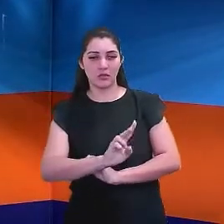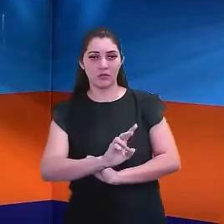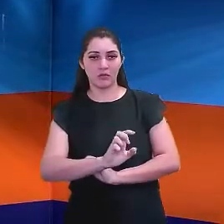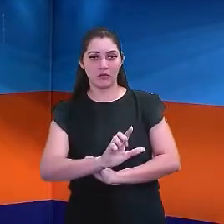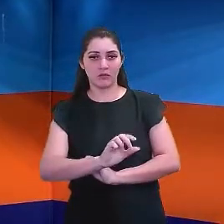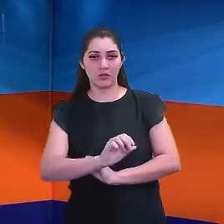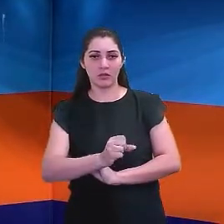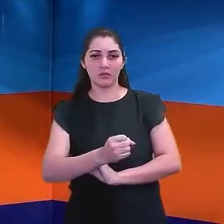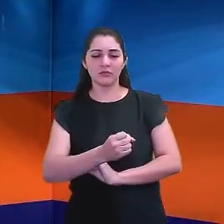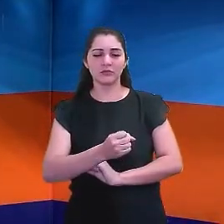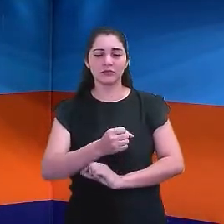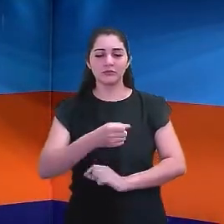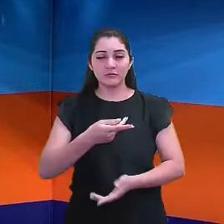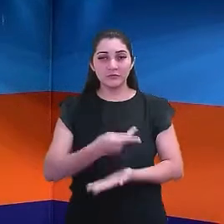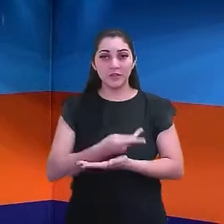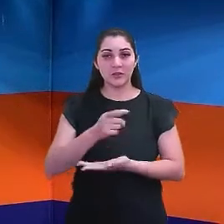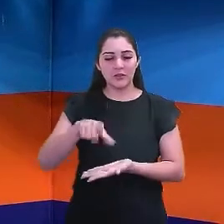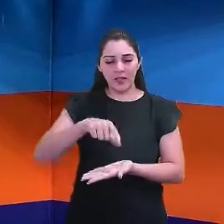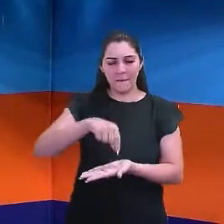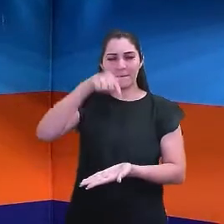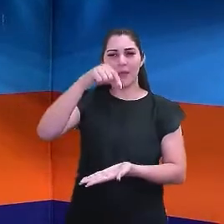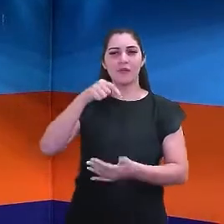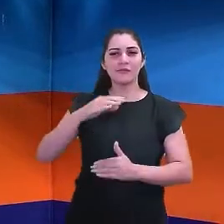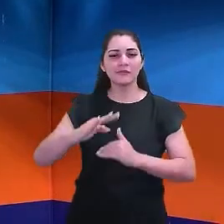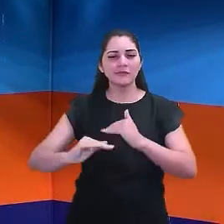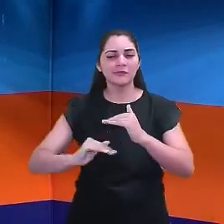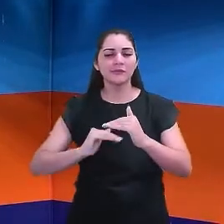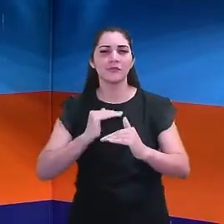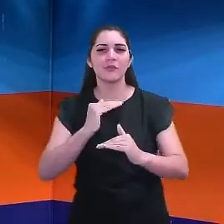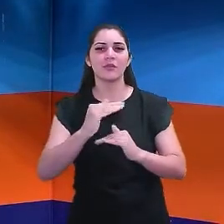essa mágica, onde vai ocorrer todo esse processo,